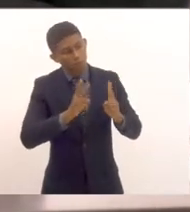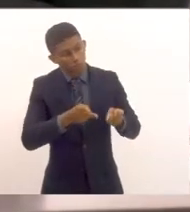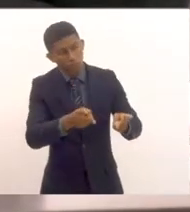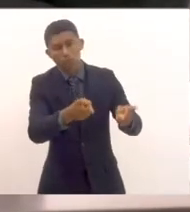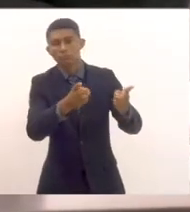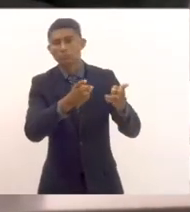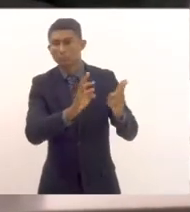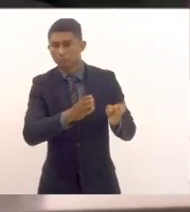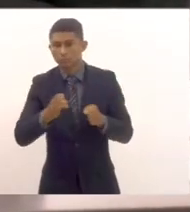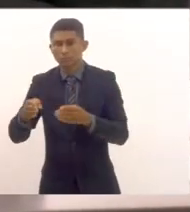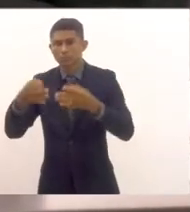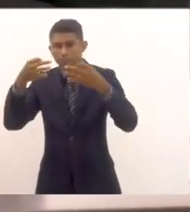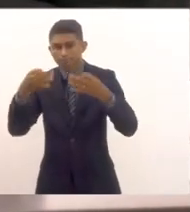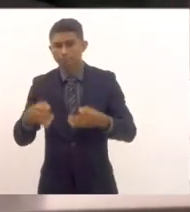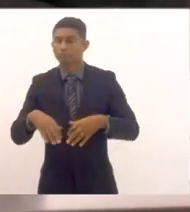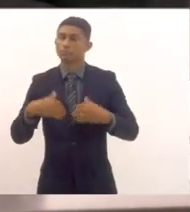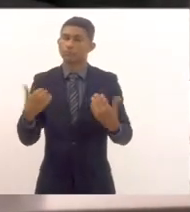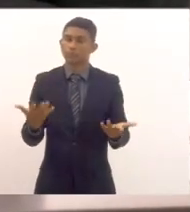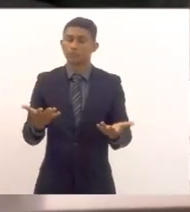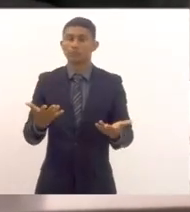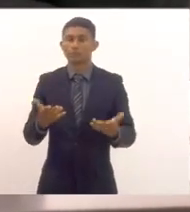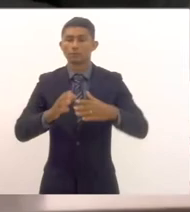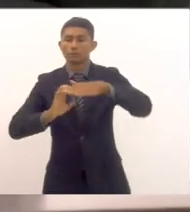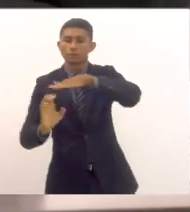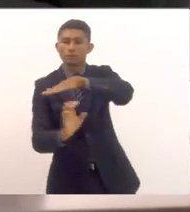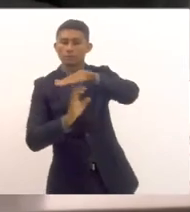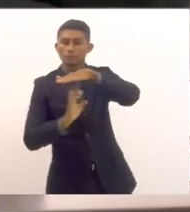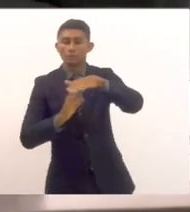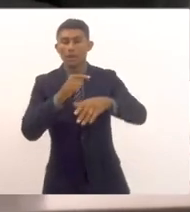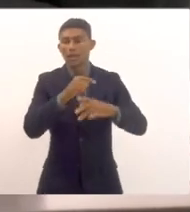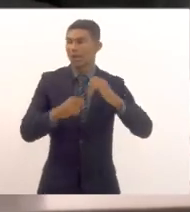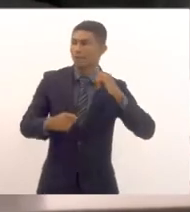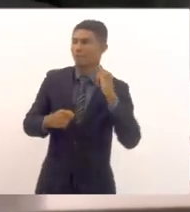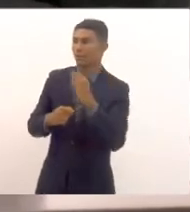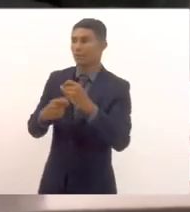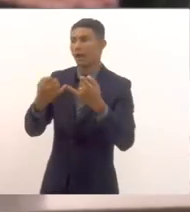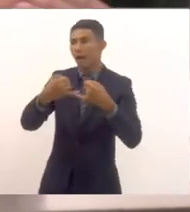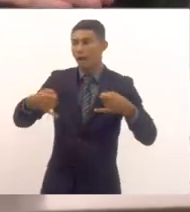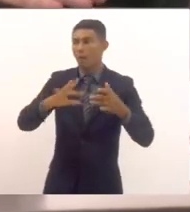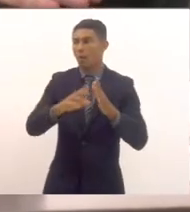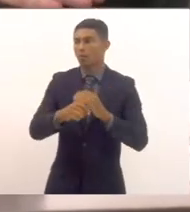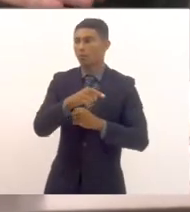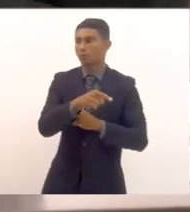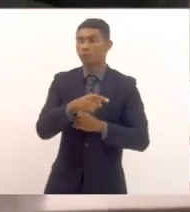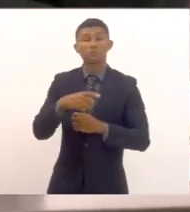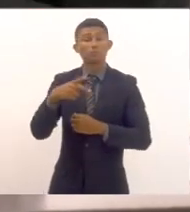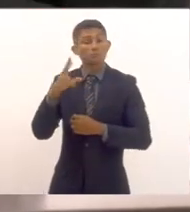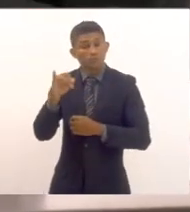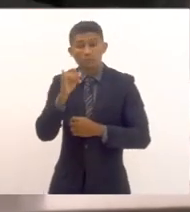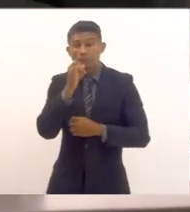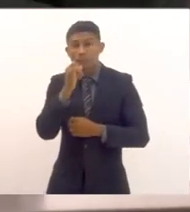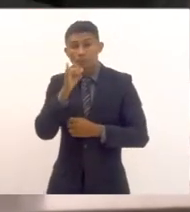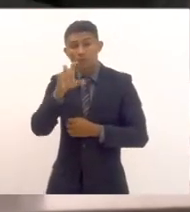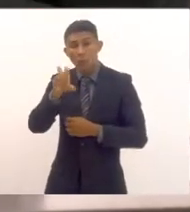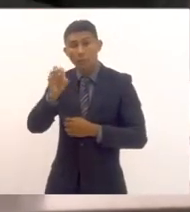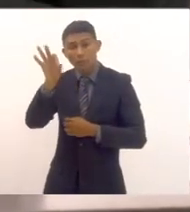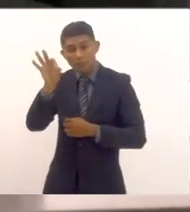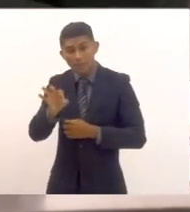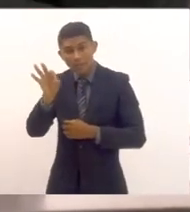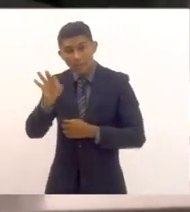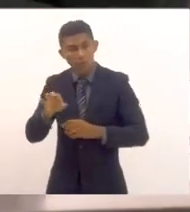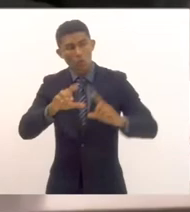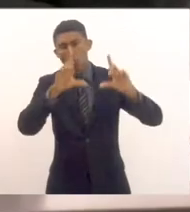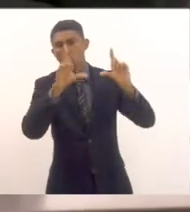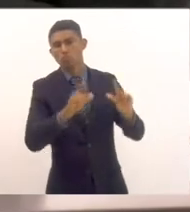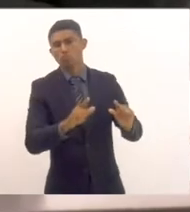É nesse sentido que a SuperVia a todo momento como faço furto de cabos que pensando quando reduzir cinquenta por cento Será que o funcionamento